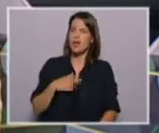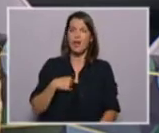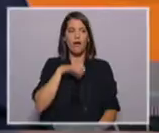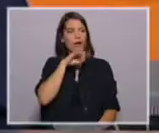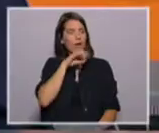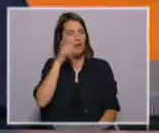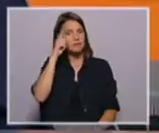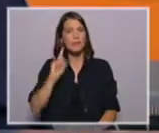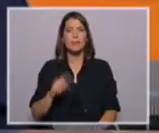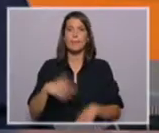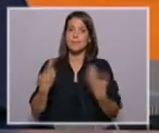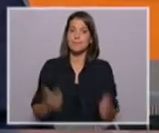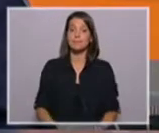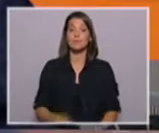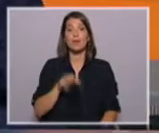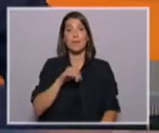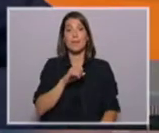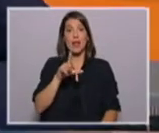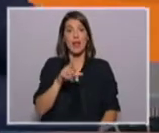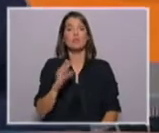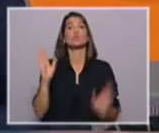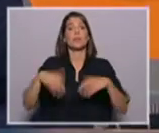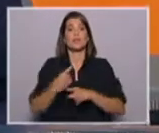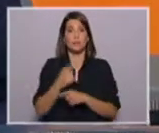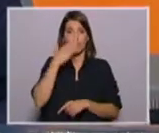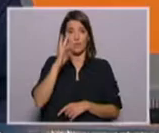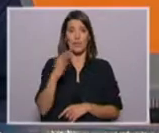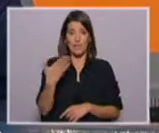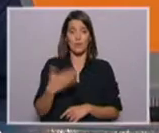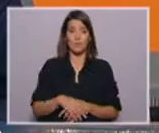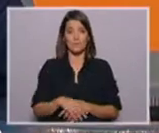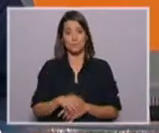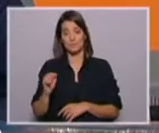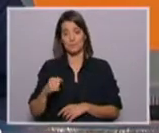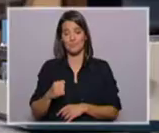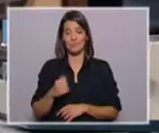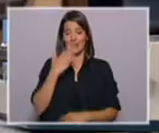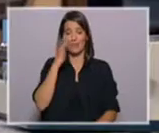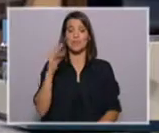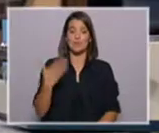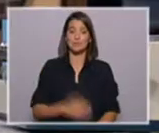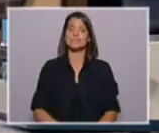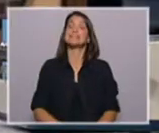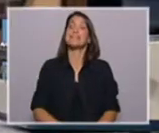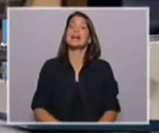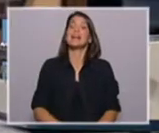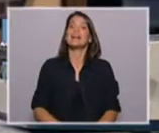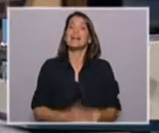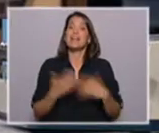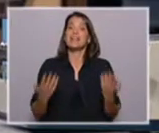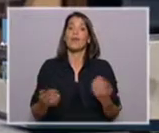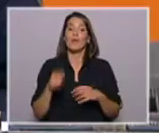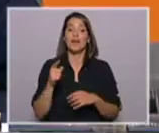O Miguel, então, muito menos, porque o Miguel tem 41 anos, não é? É verdade. Tem 41 anos. Portanto, isto